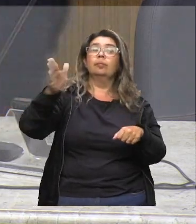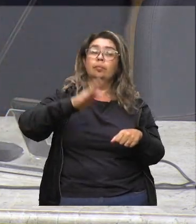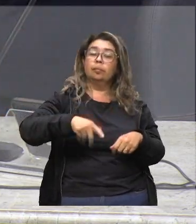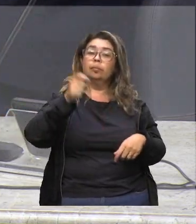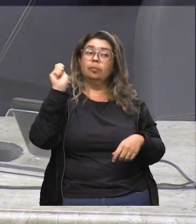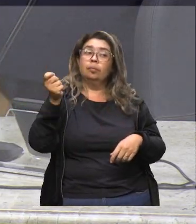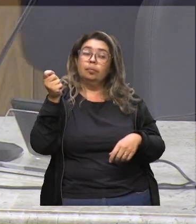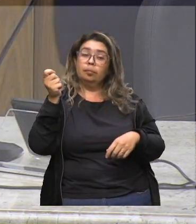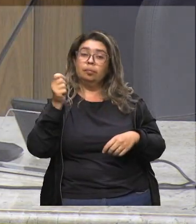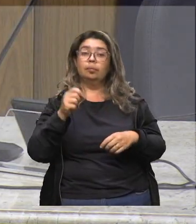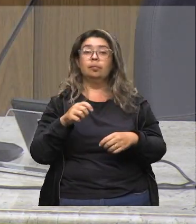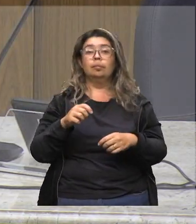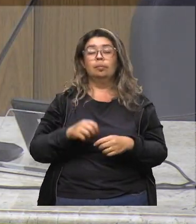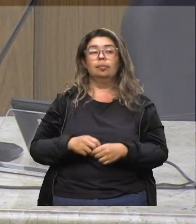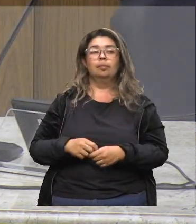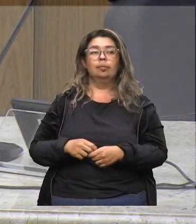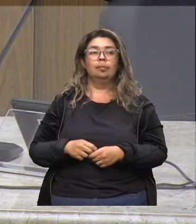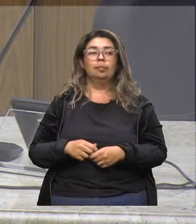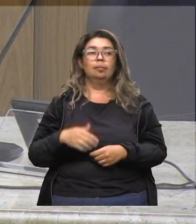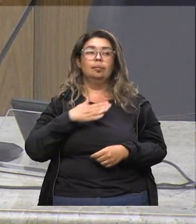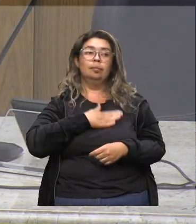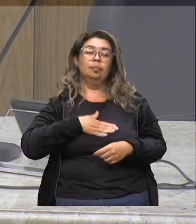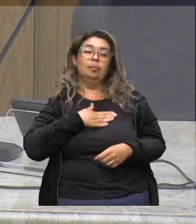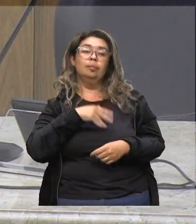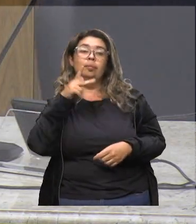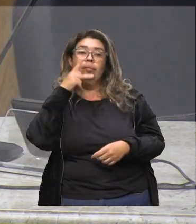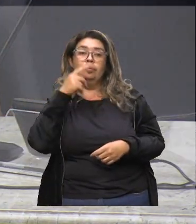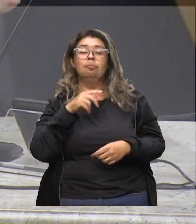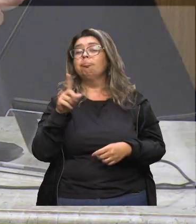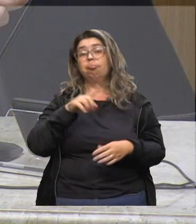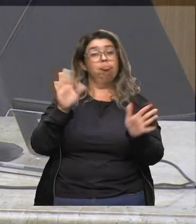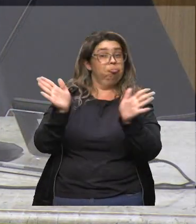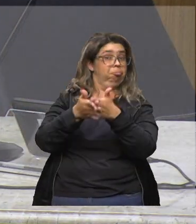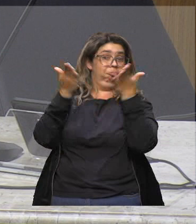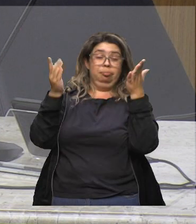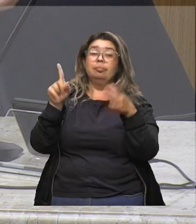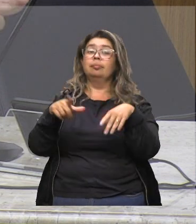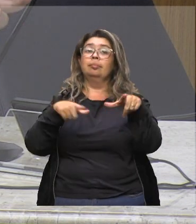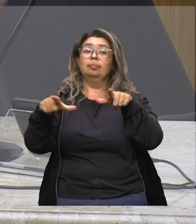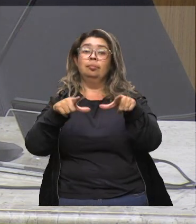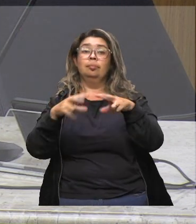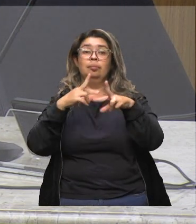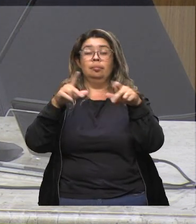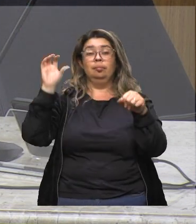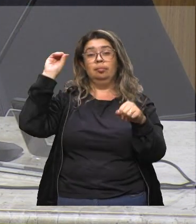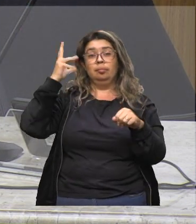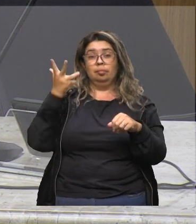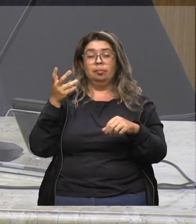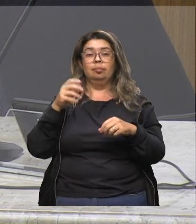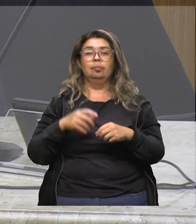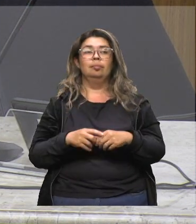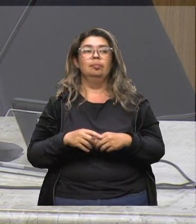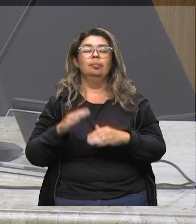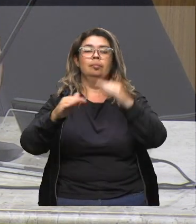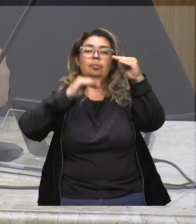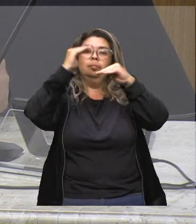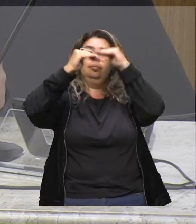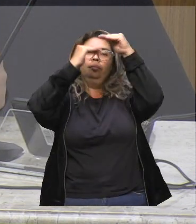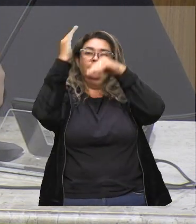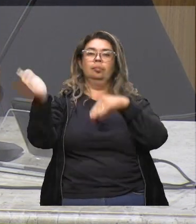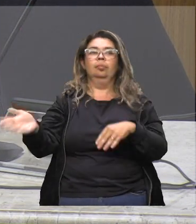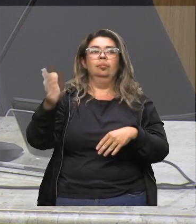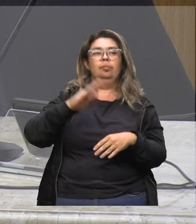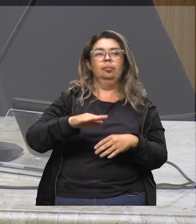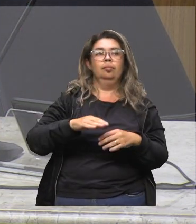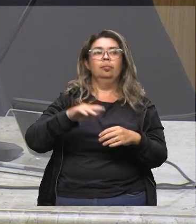E eu gostaria de dizer o seguinte... Ah, não é milagre, não é? É trabalho. As coisas têm acontecido na nossa cidade, o desenvolvimento tem vindo, Pão